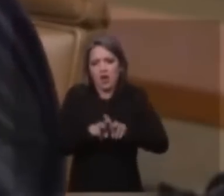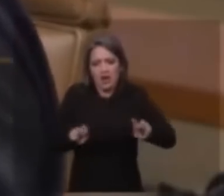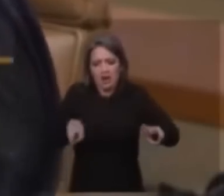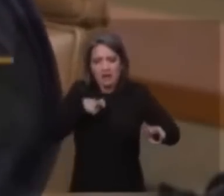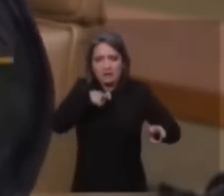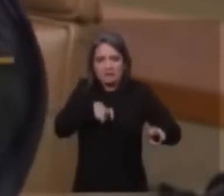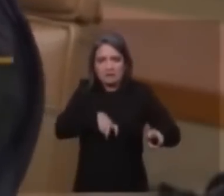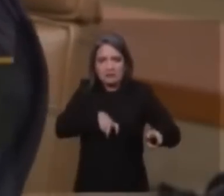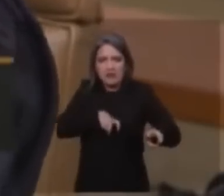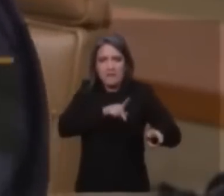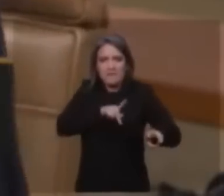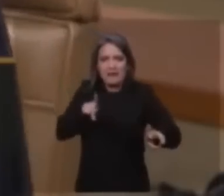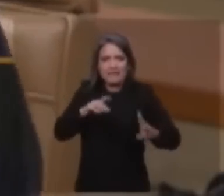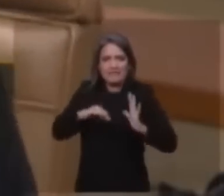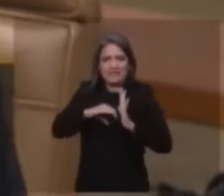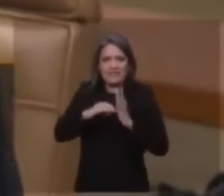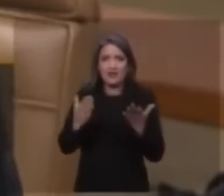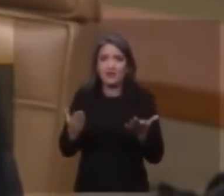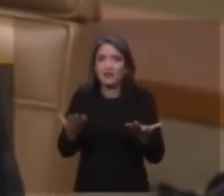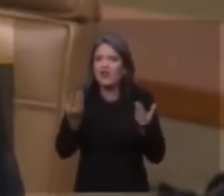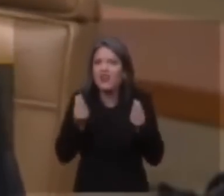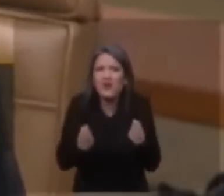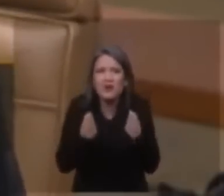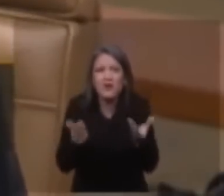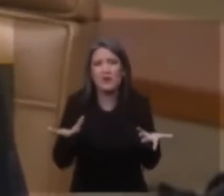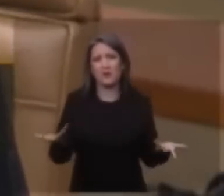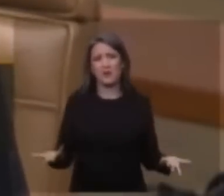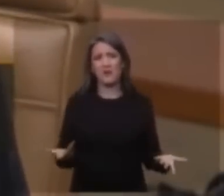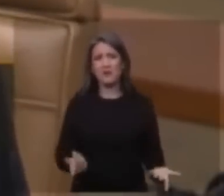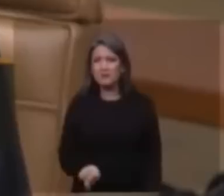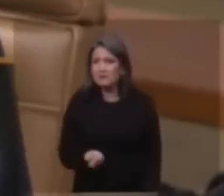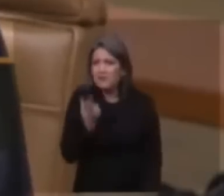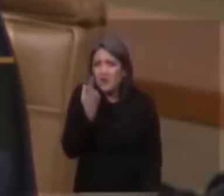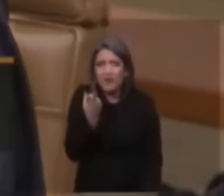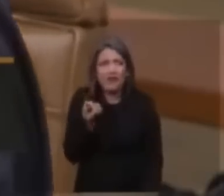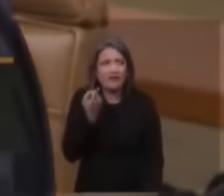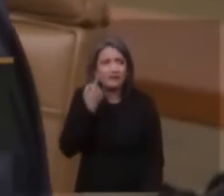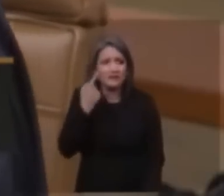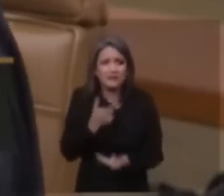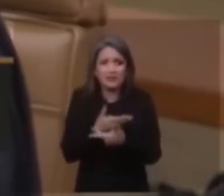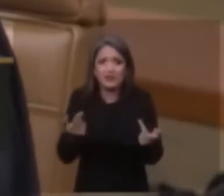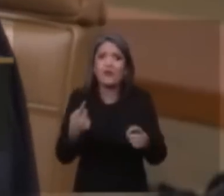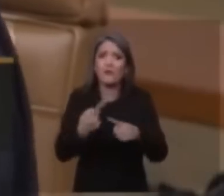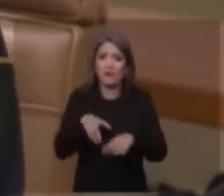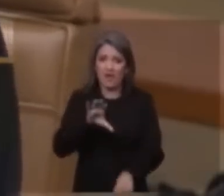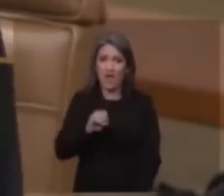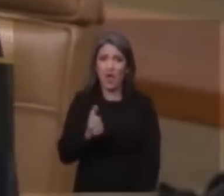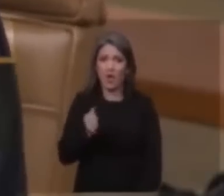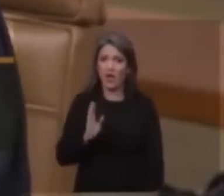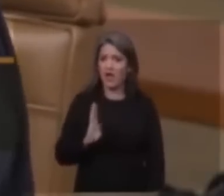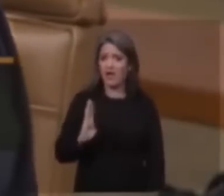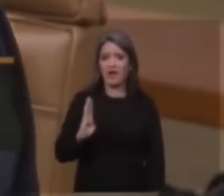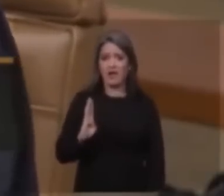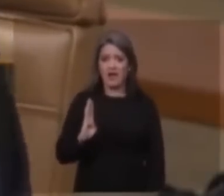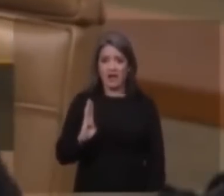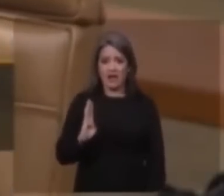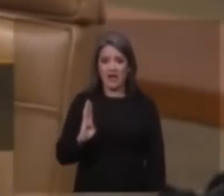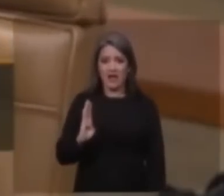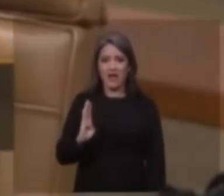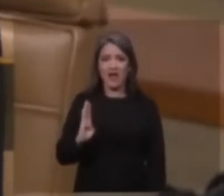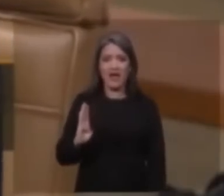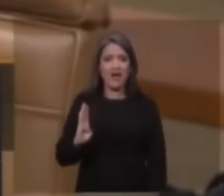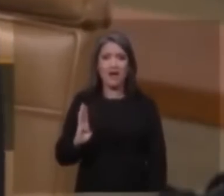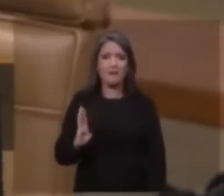do senado Presidente é tão ridículo ouvir isso né que a Ordem dos Advogados o Brasil não deveria permitir